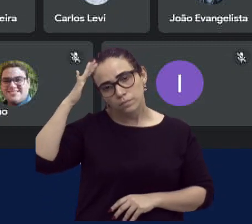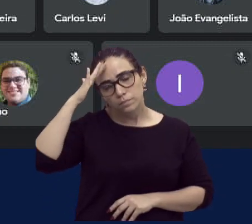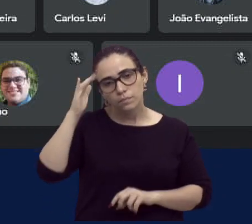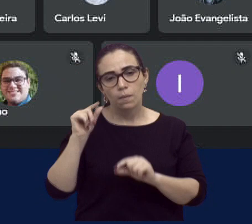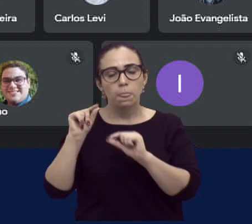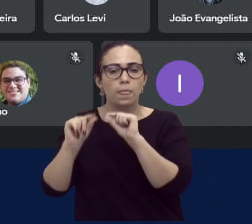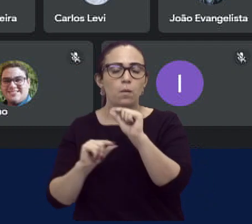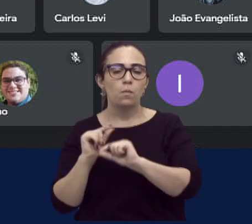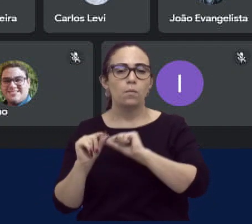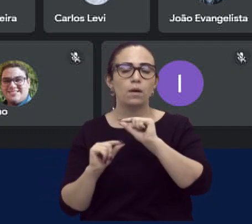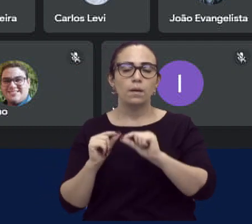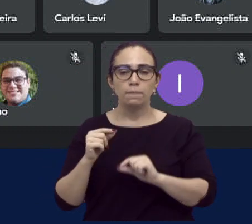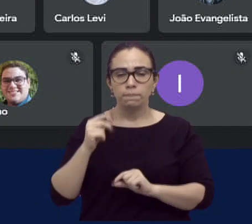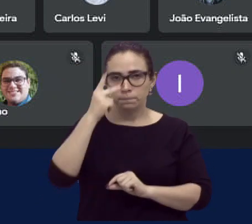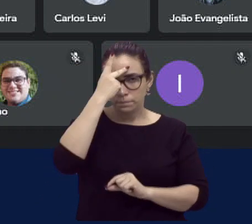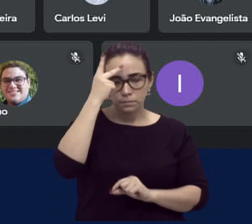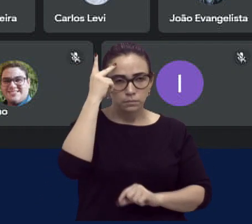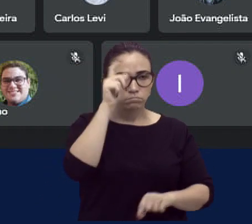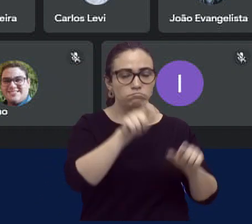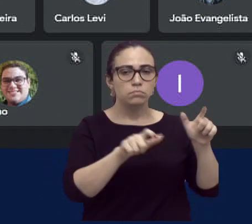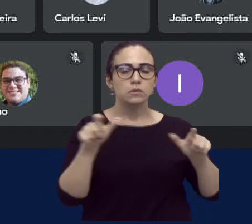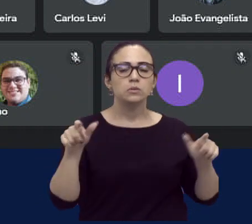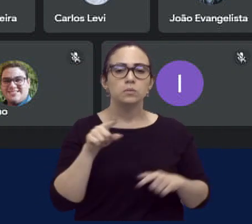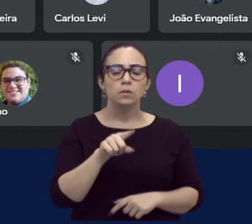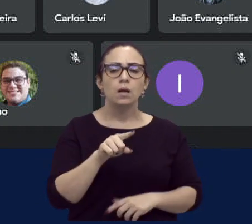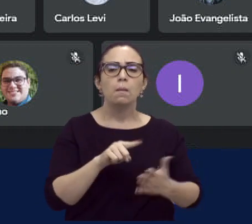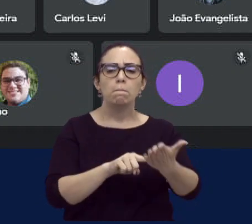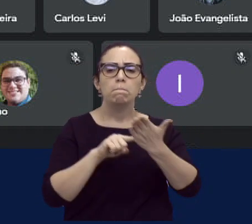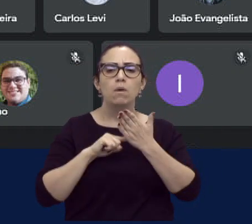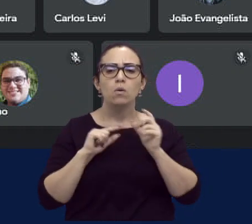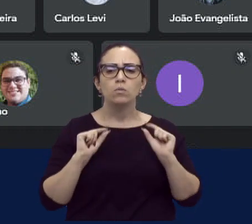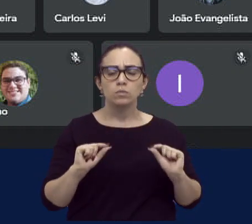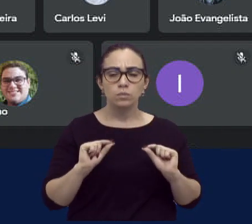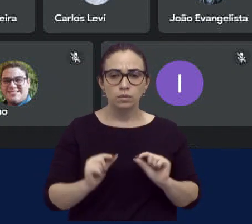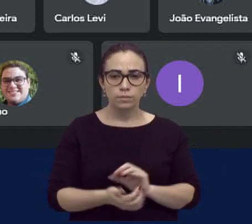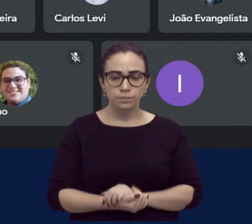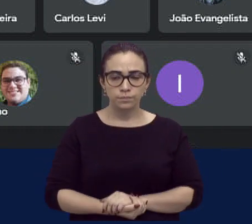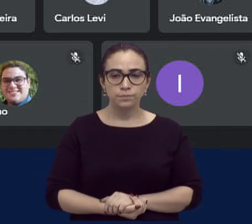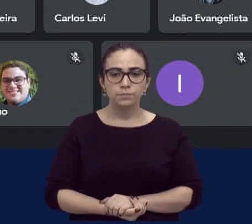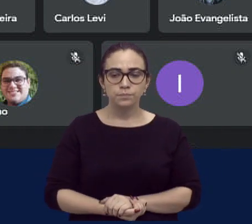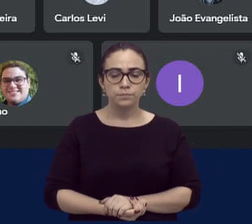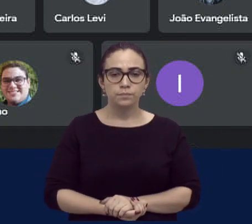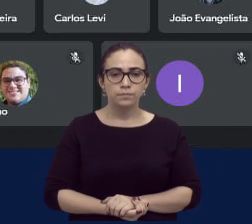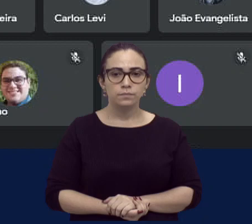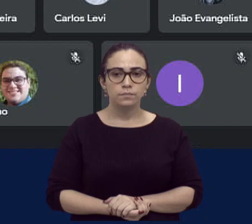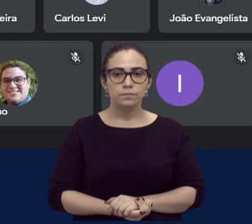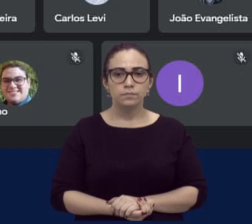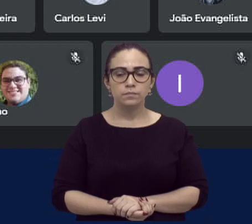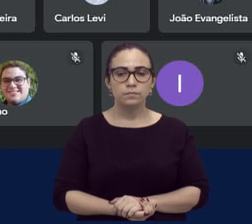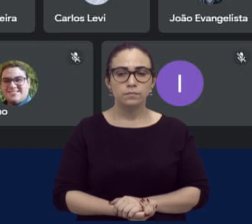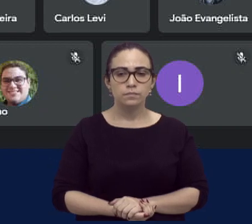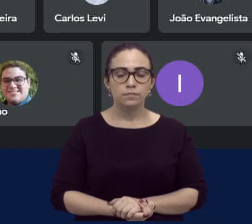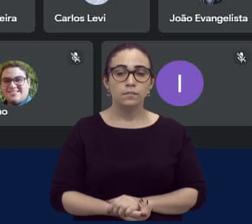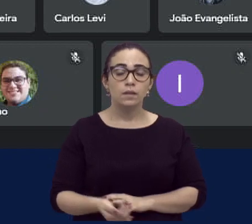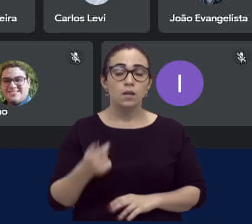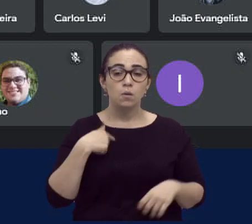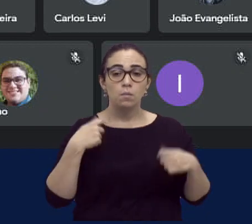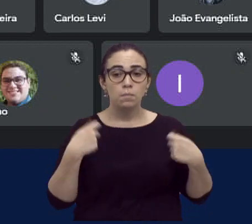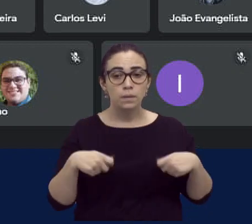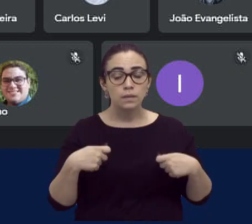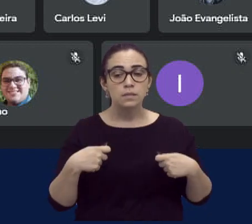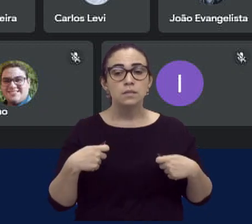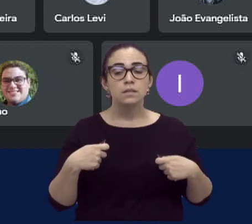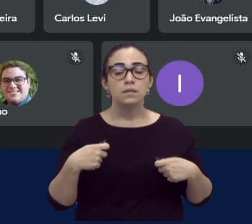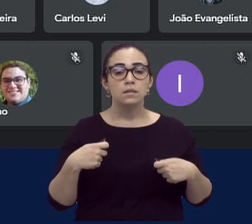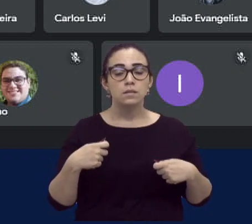realmente aquela pessoa está me apresentando. O que eu preciso é sempre tentar ouvir